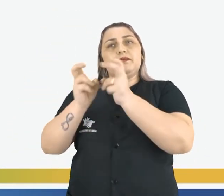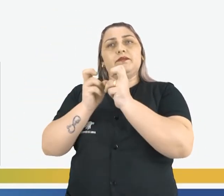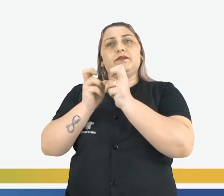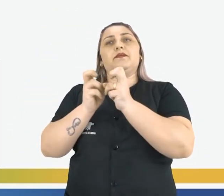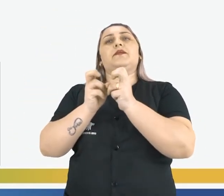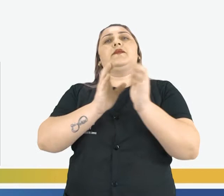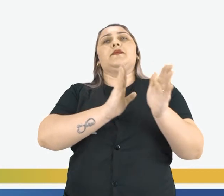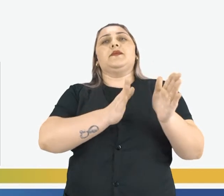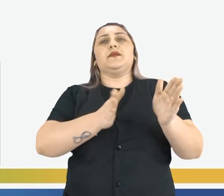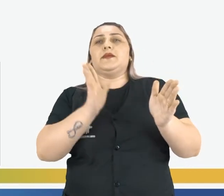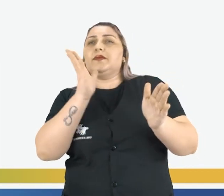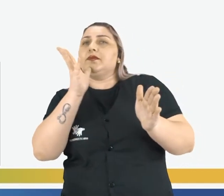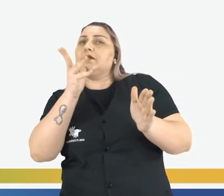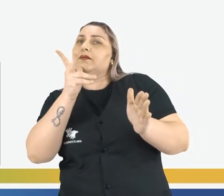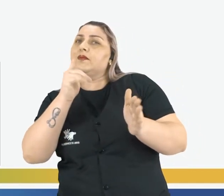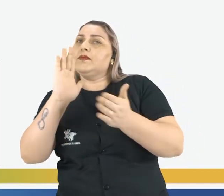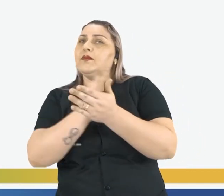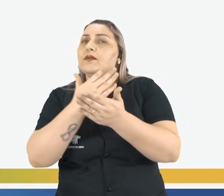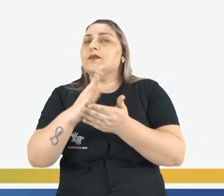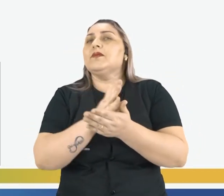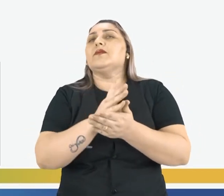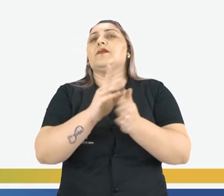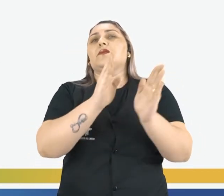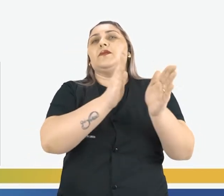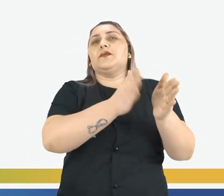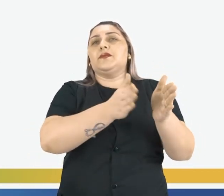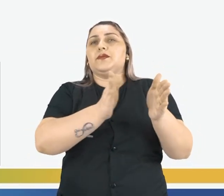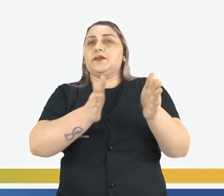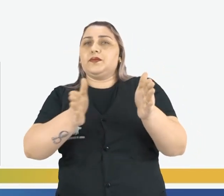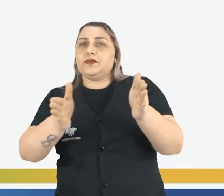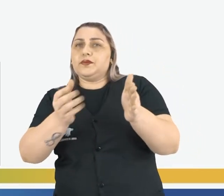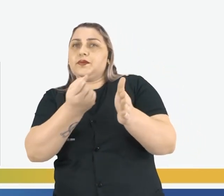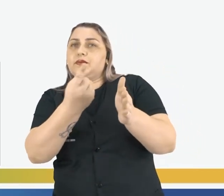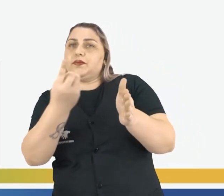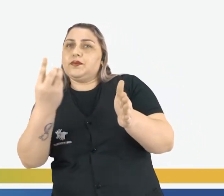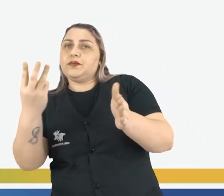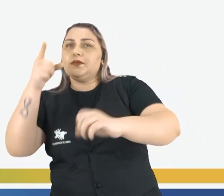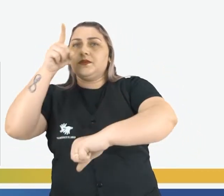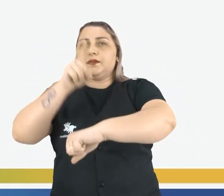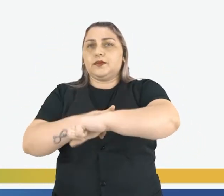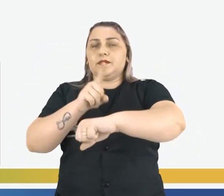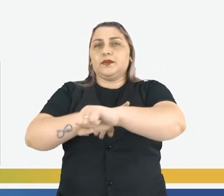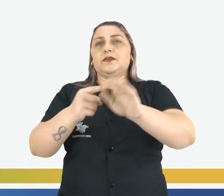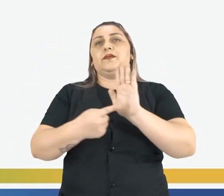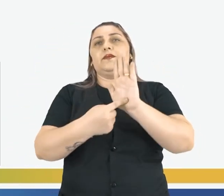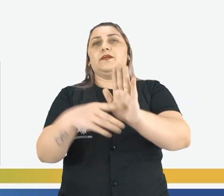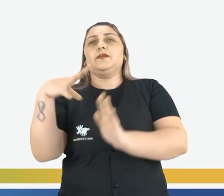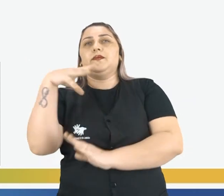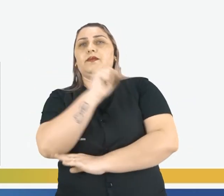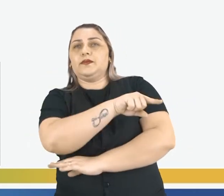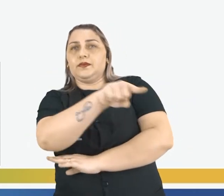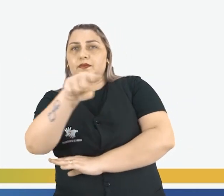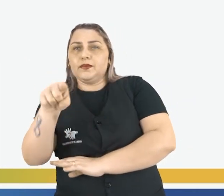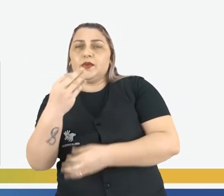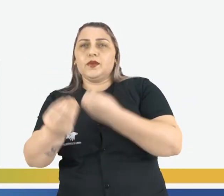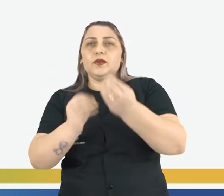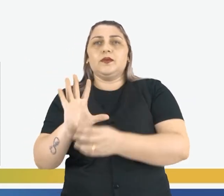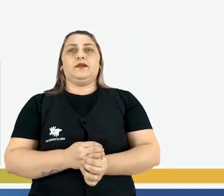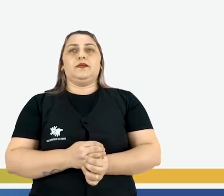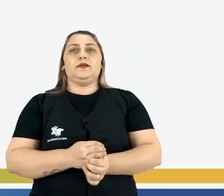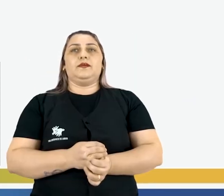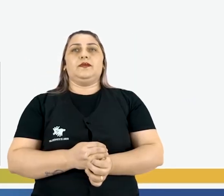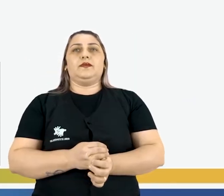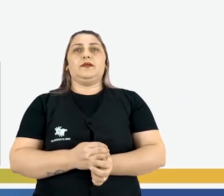que durava alguns dias de uma fase para outra e assim eles contavam o tempo. Vou mostrar aqui bem rapidinho para vocês como é que isso